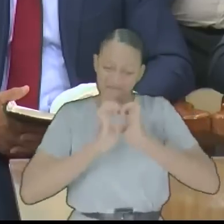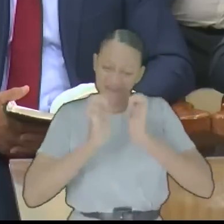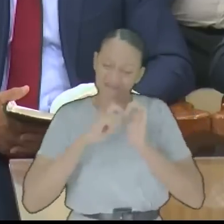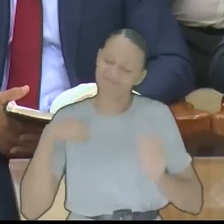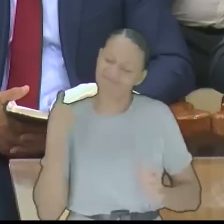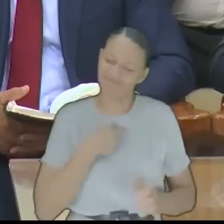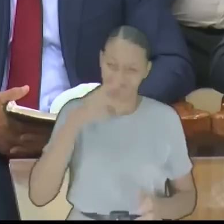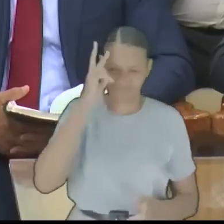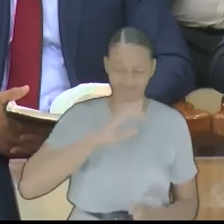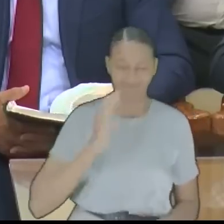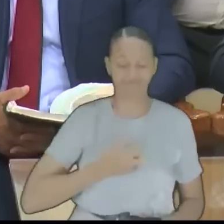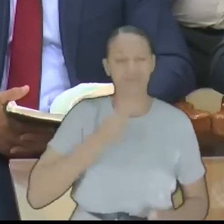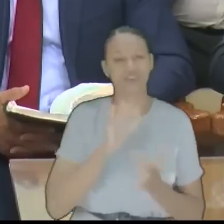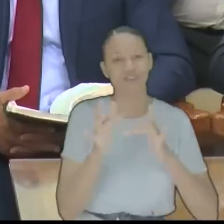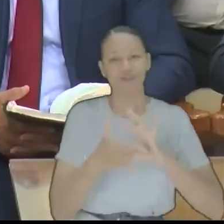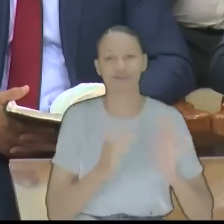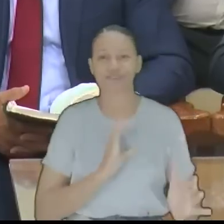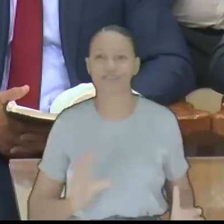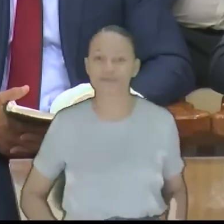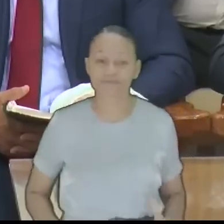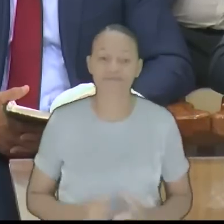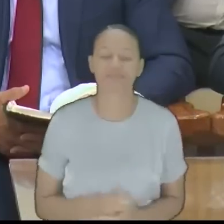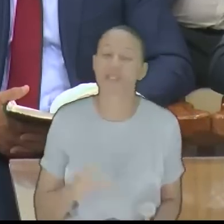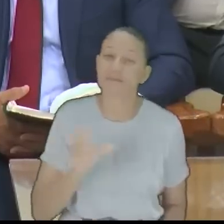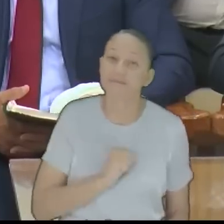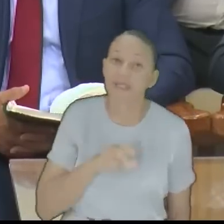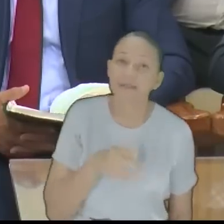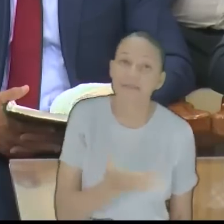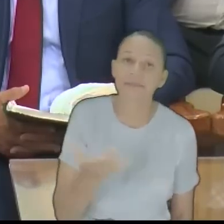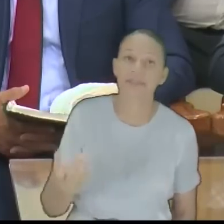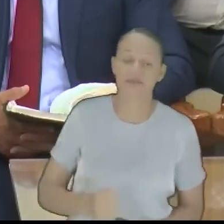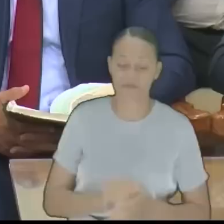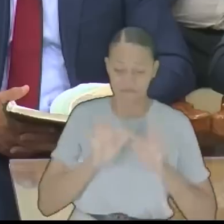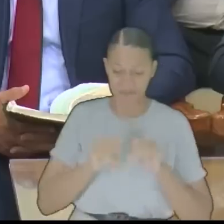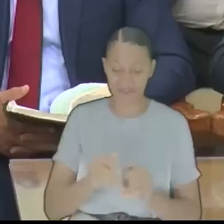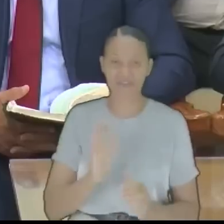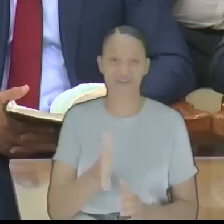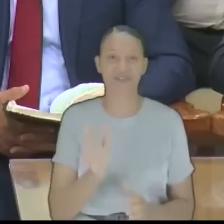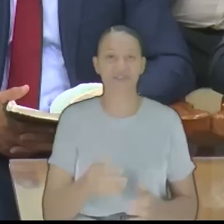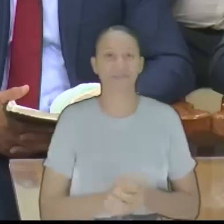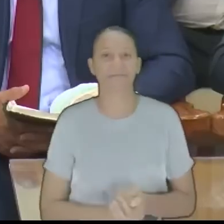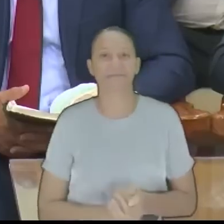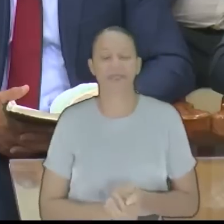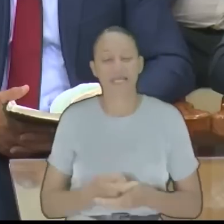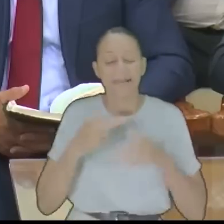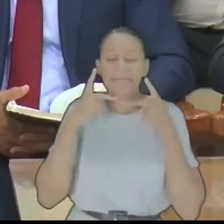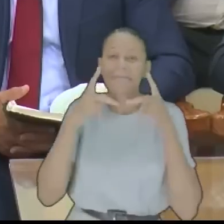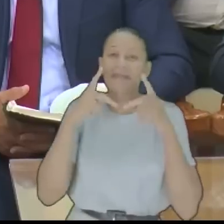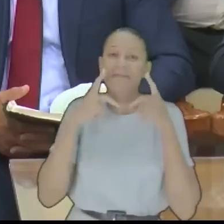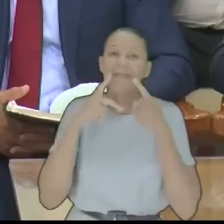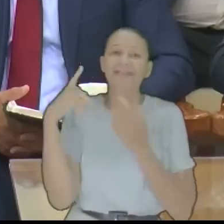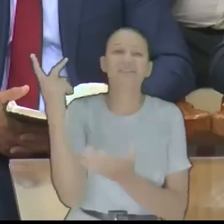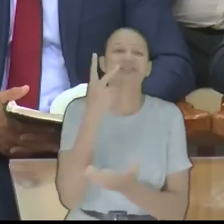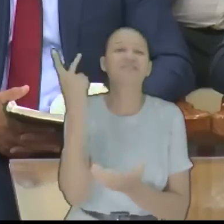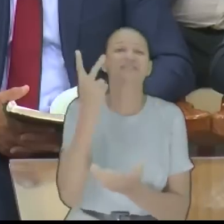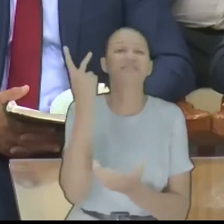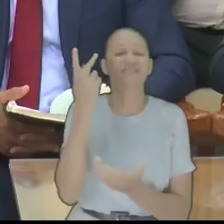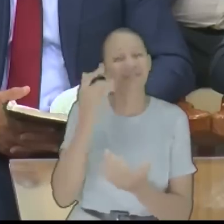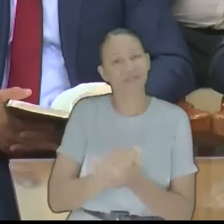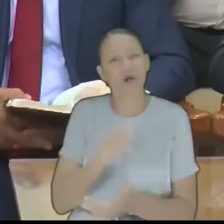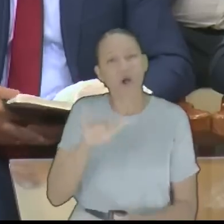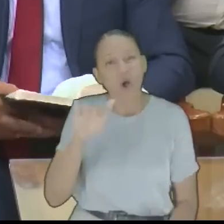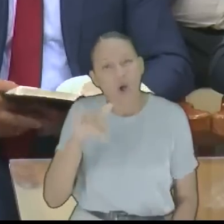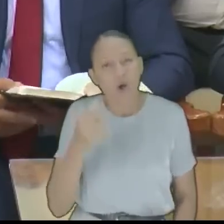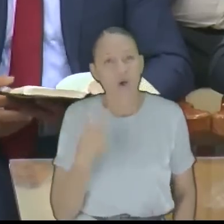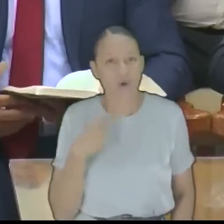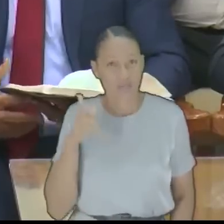e Salvador Jesus Cristo. Meus amados irmãos, eu vou concluir este pequeno sermão histórico. Olha,